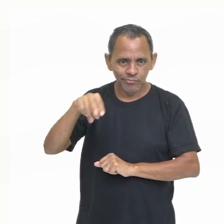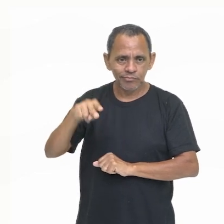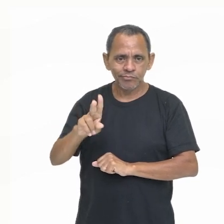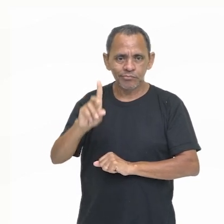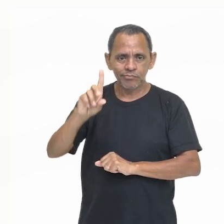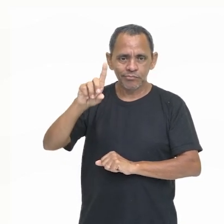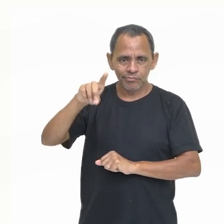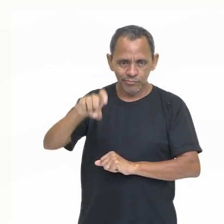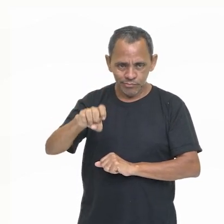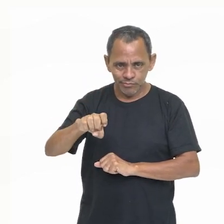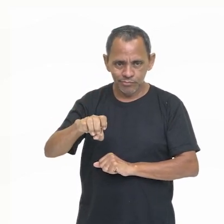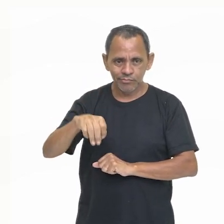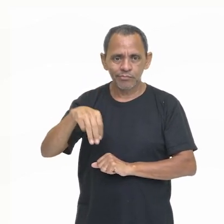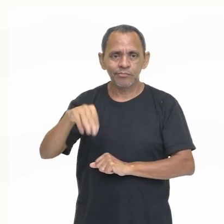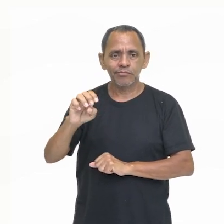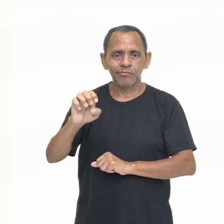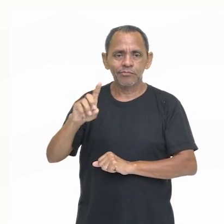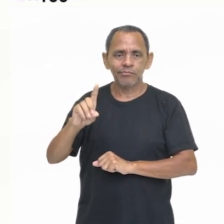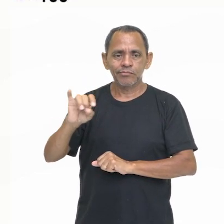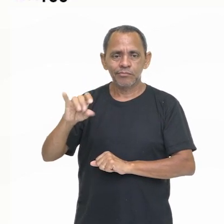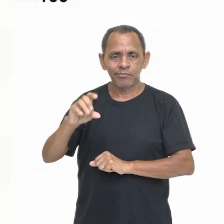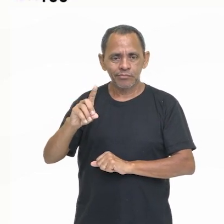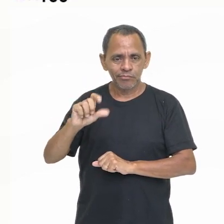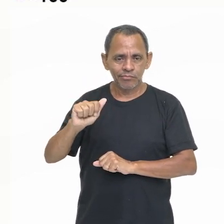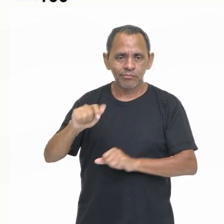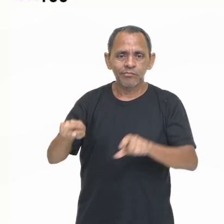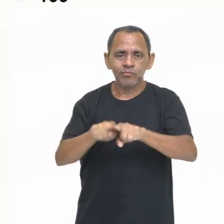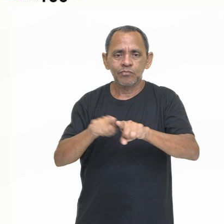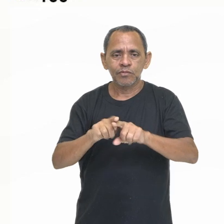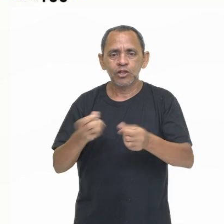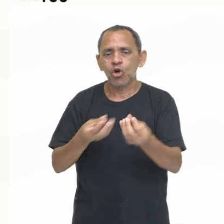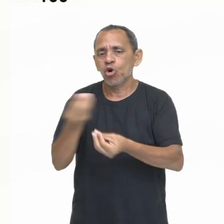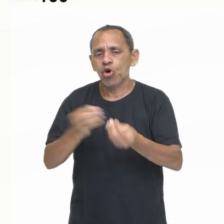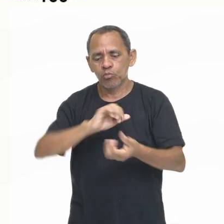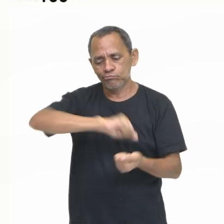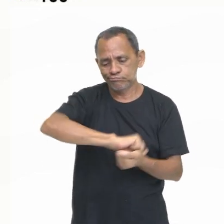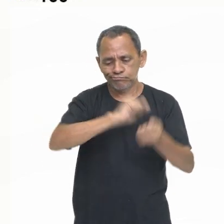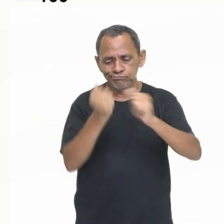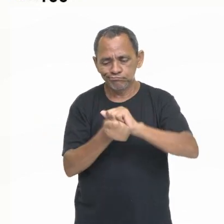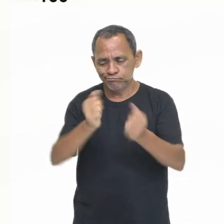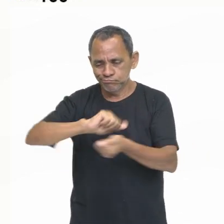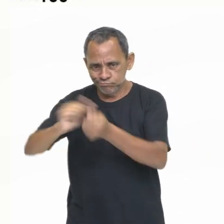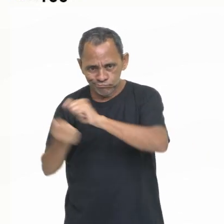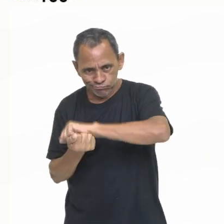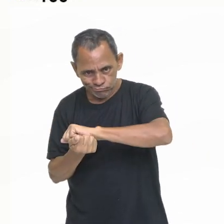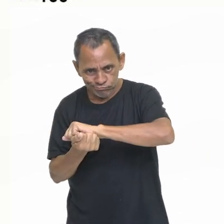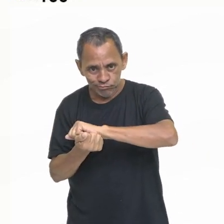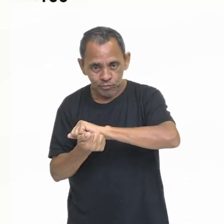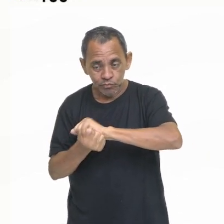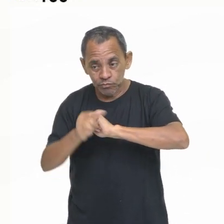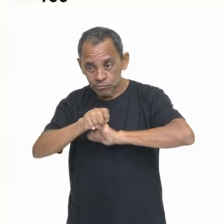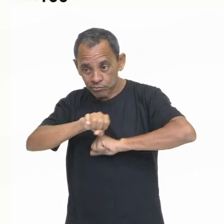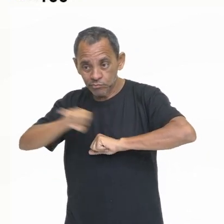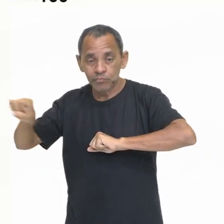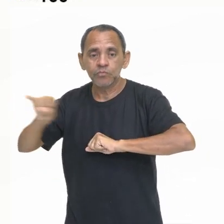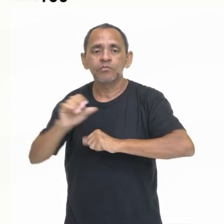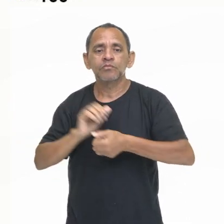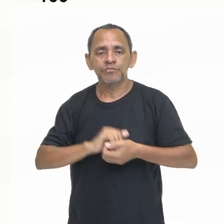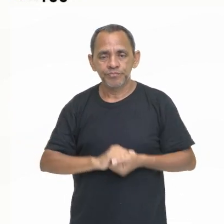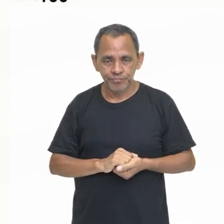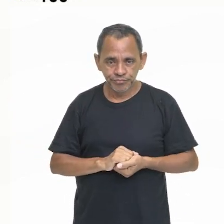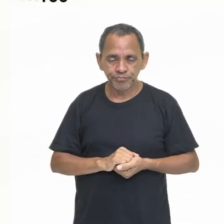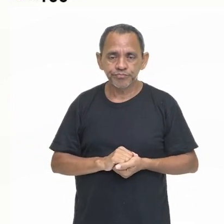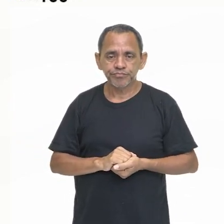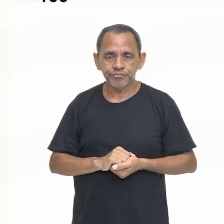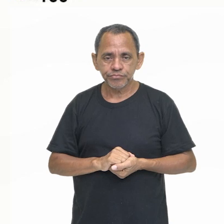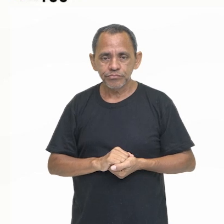seguir em frente aí. Para a gente fazer a transformação de uma unidade que é maior do